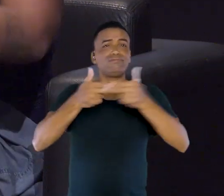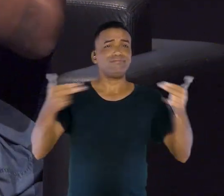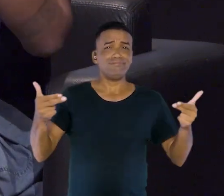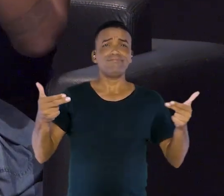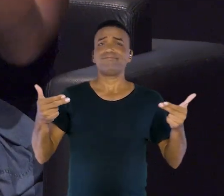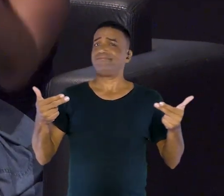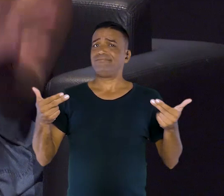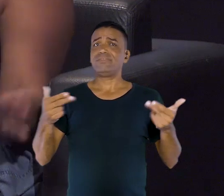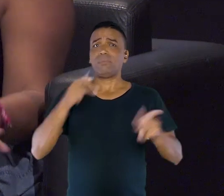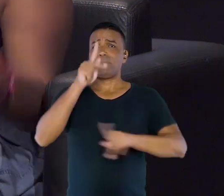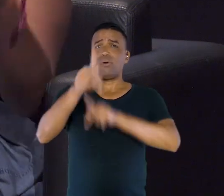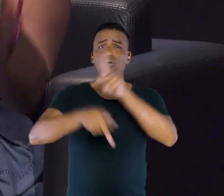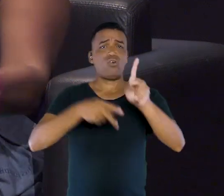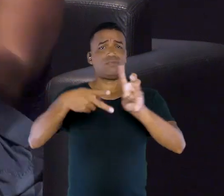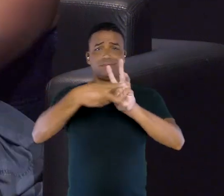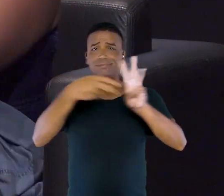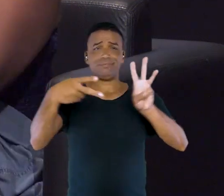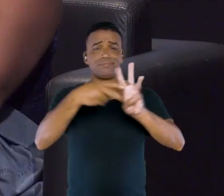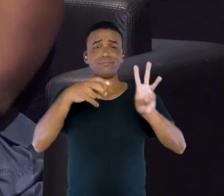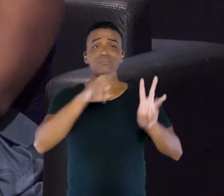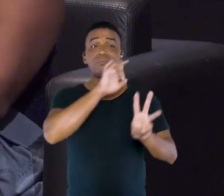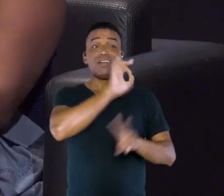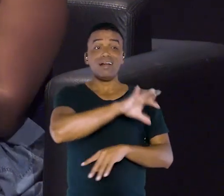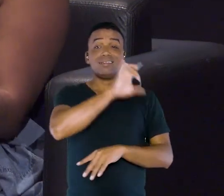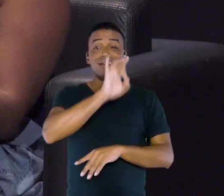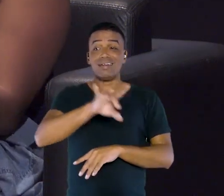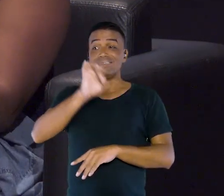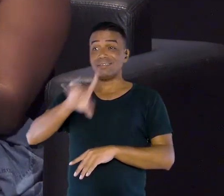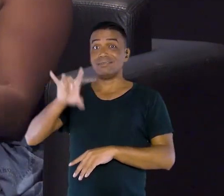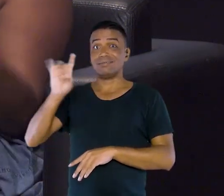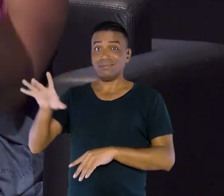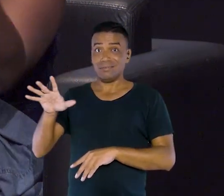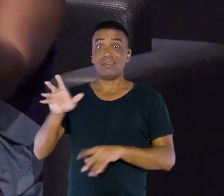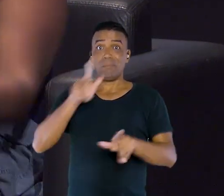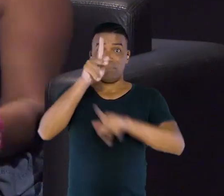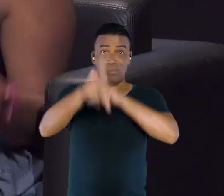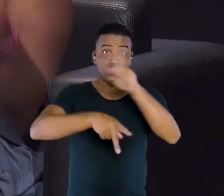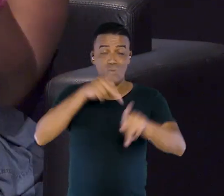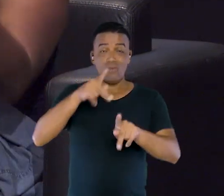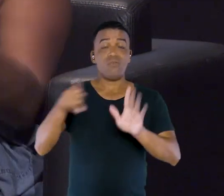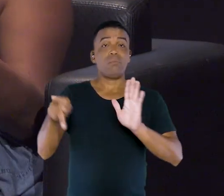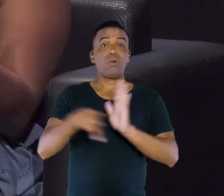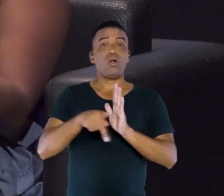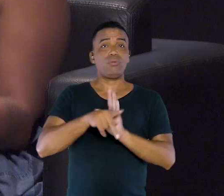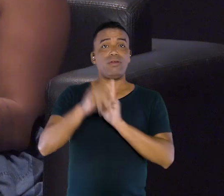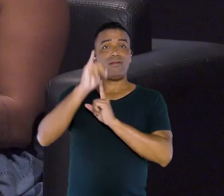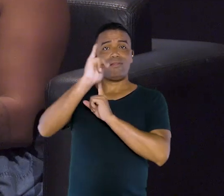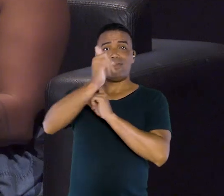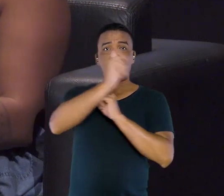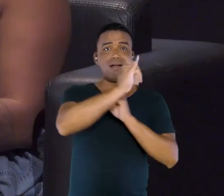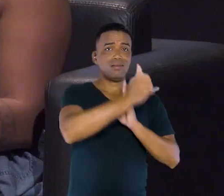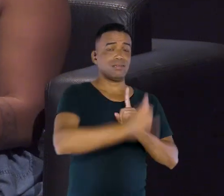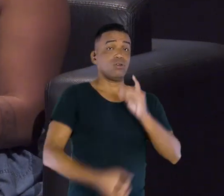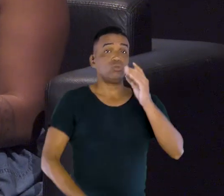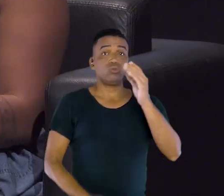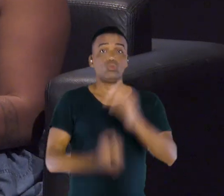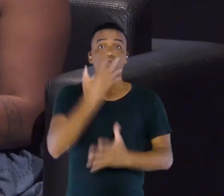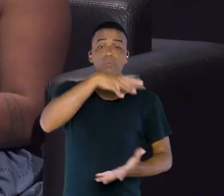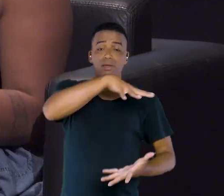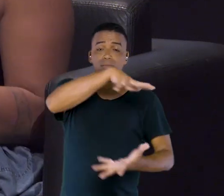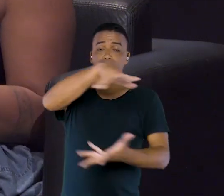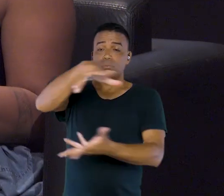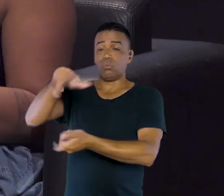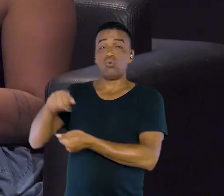Kuwaidakena, então são vários. Então, cada clã tem o seu próprio de narrar a origem do